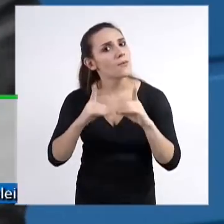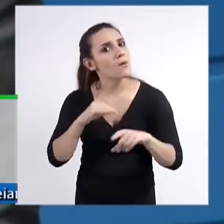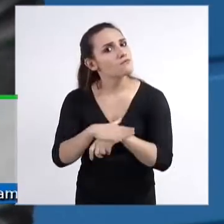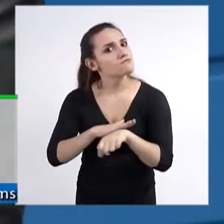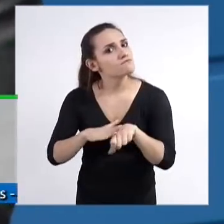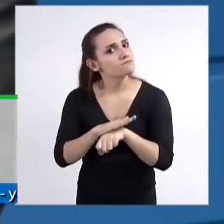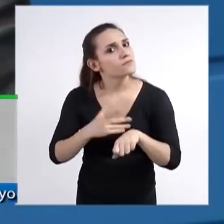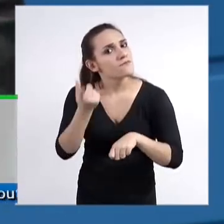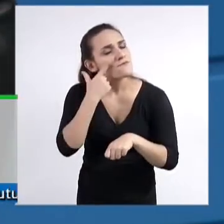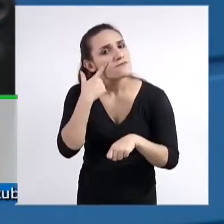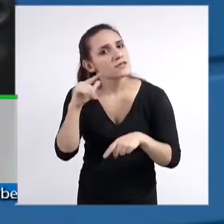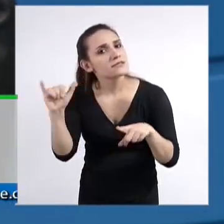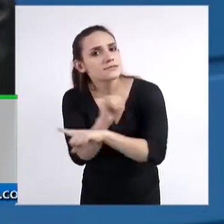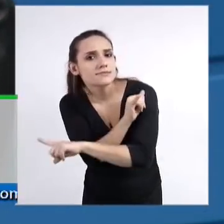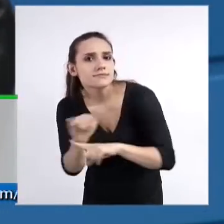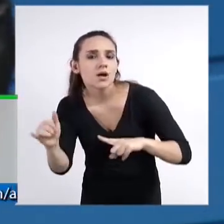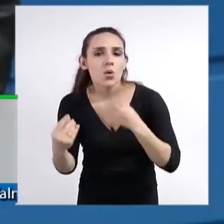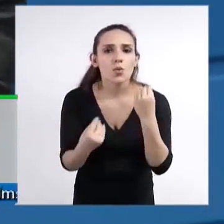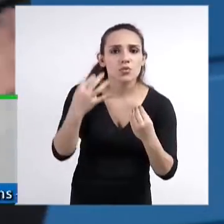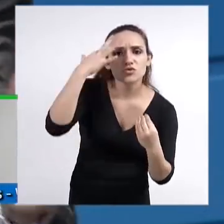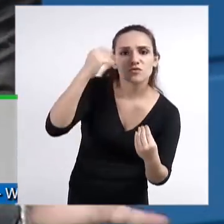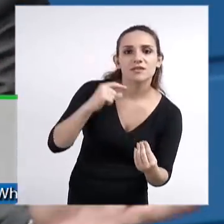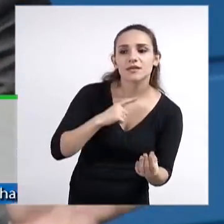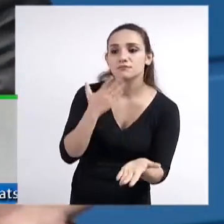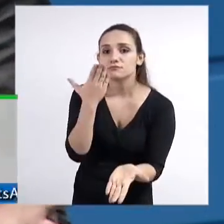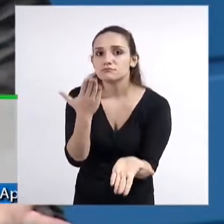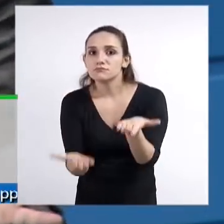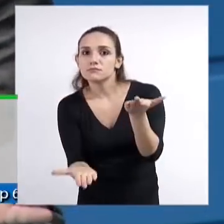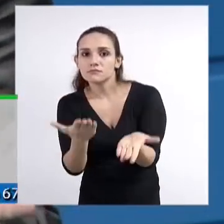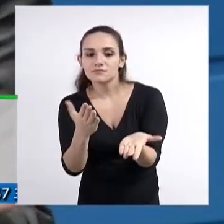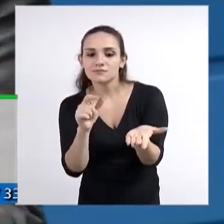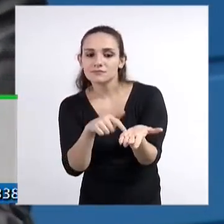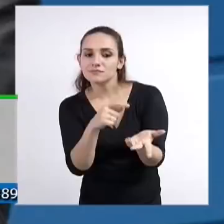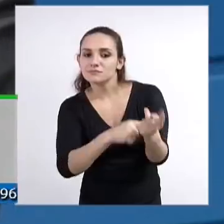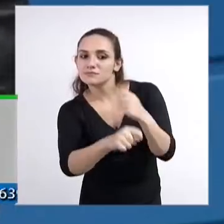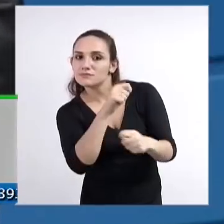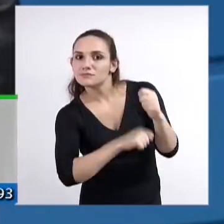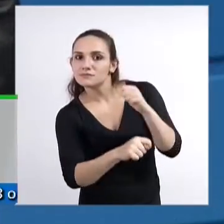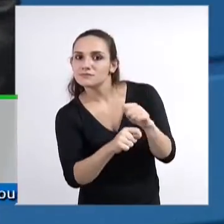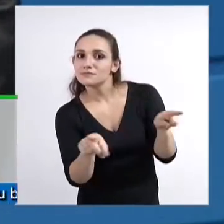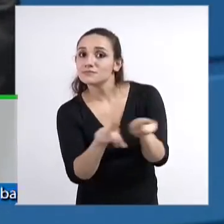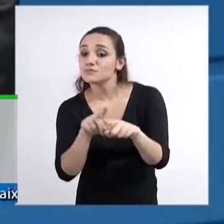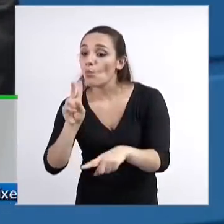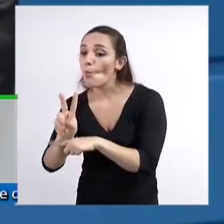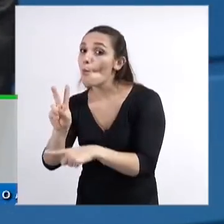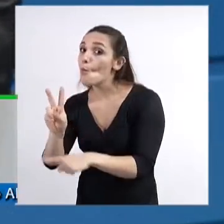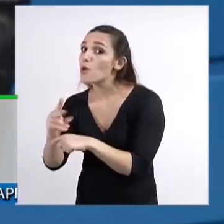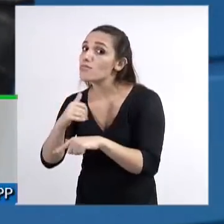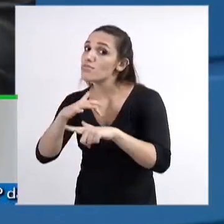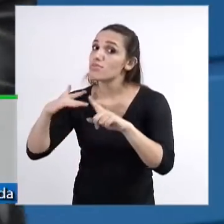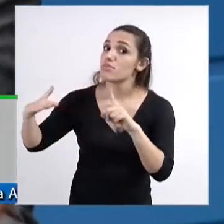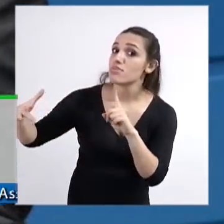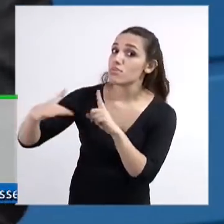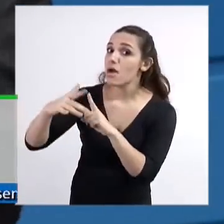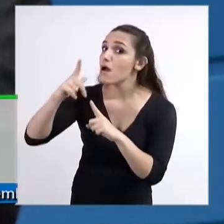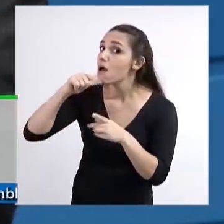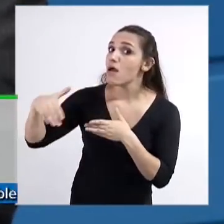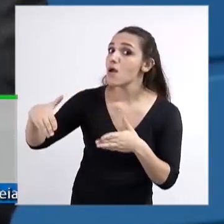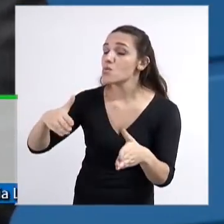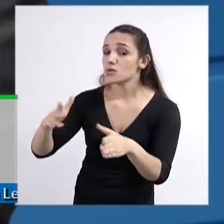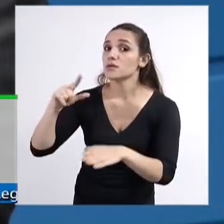buscar caminhos e alternativas que gerem equilíbrio entre a atividade econômica e a preservação desse bioma